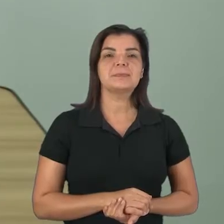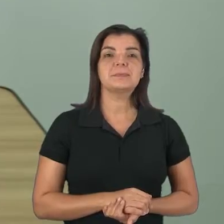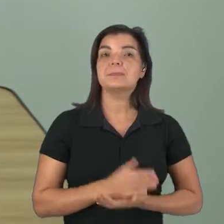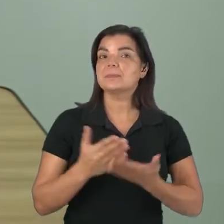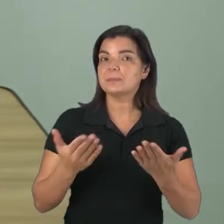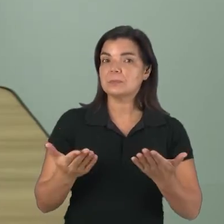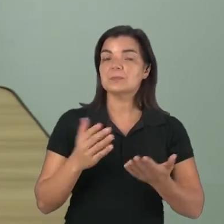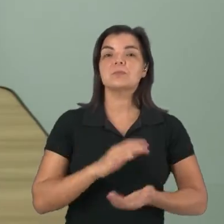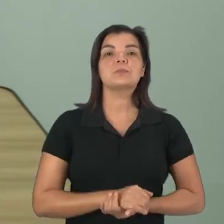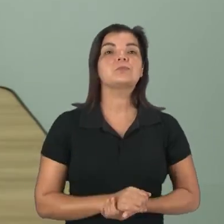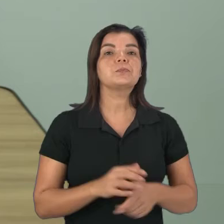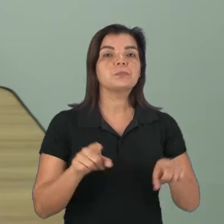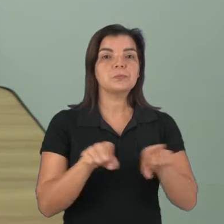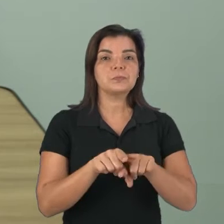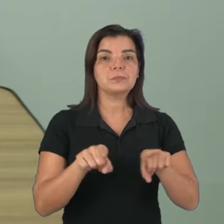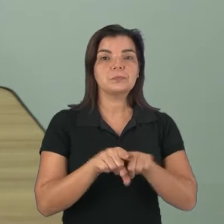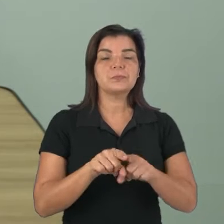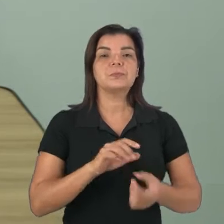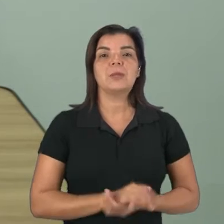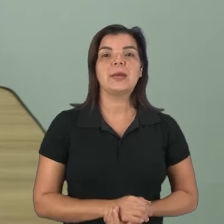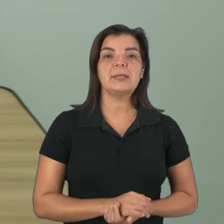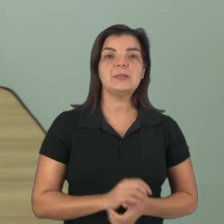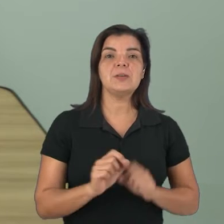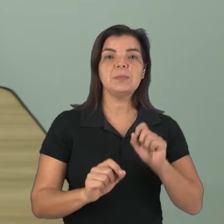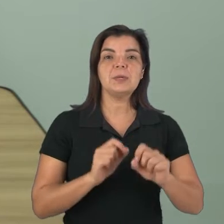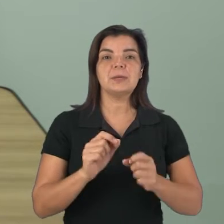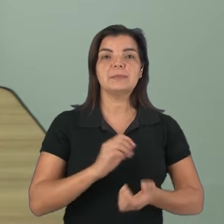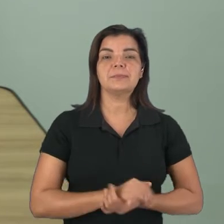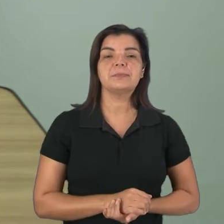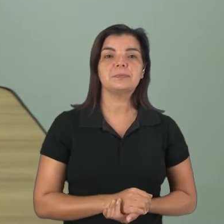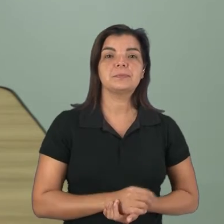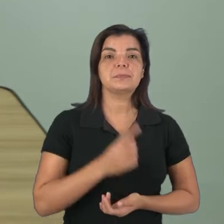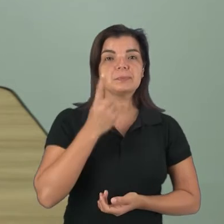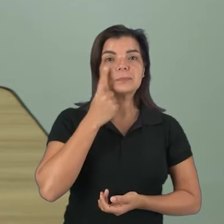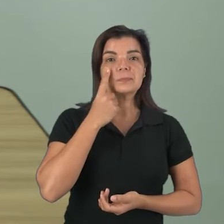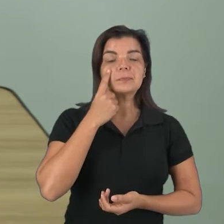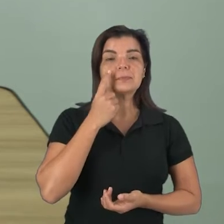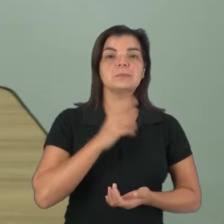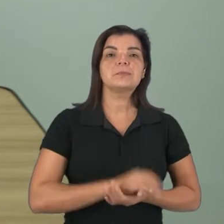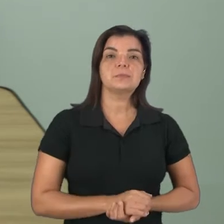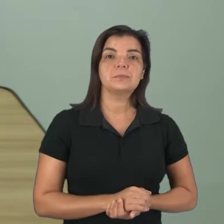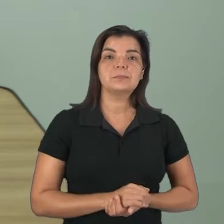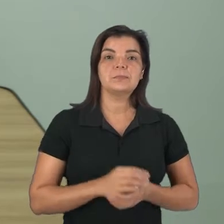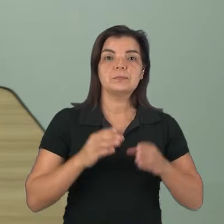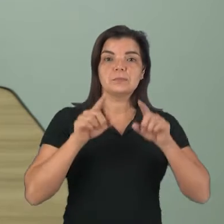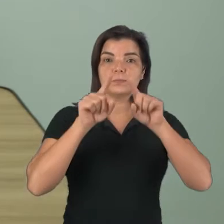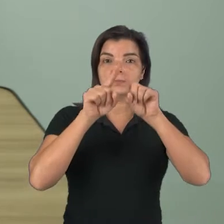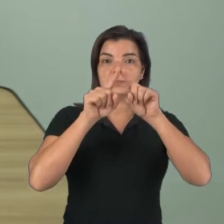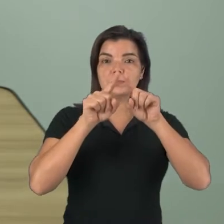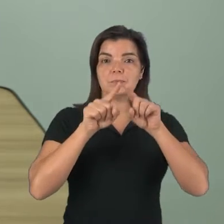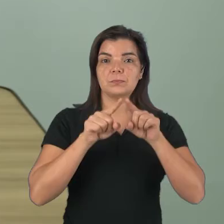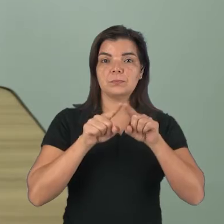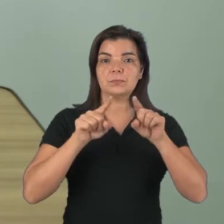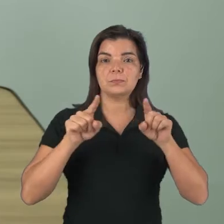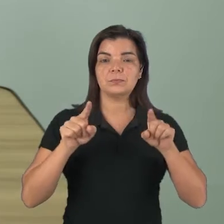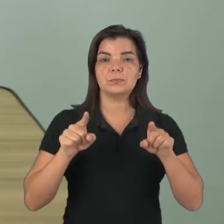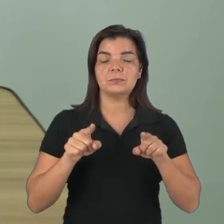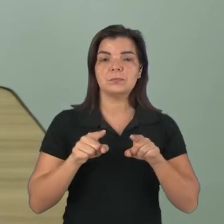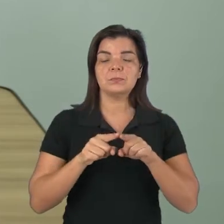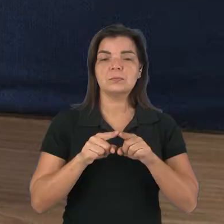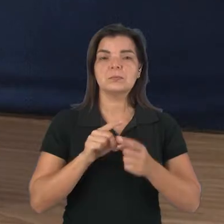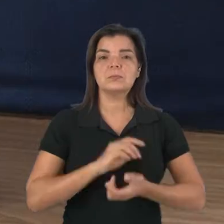então nós temos também a pera vocês gostam de pera eu trouxe aqui para